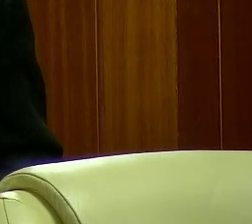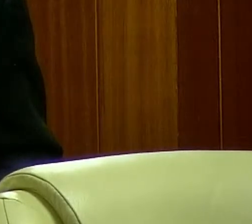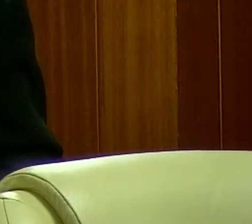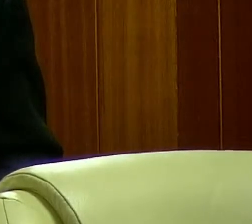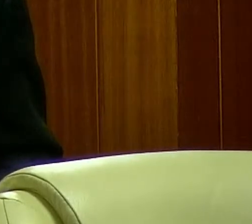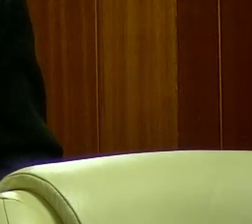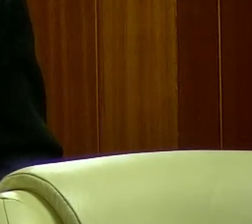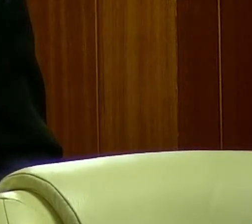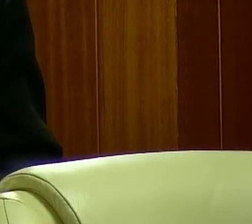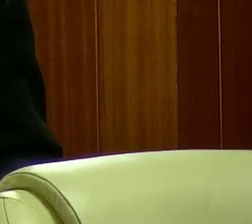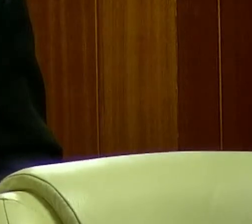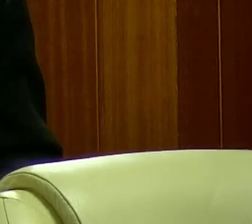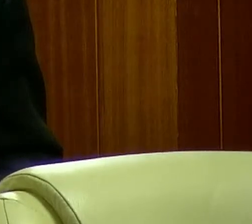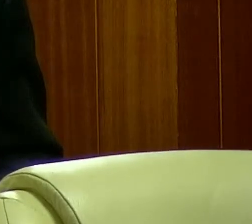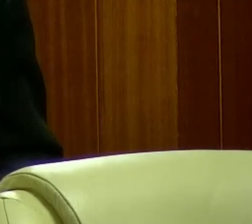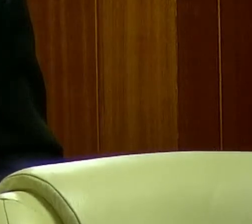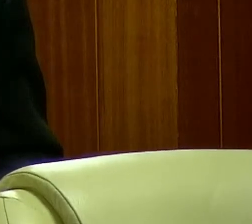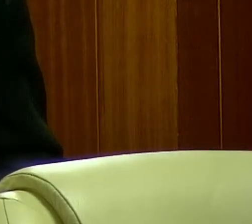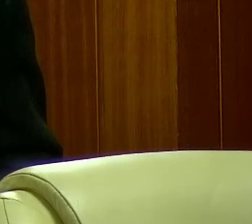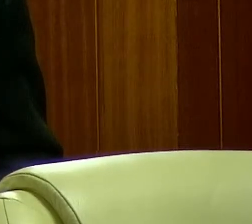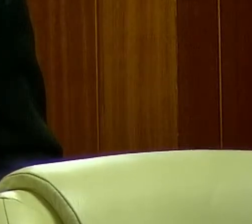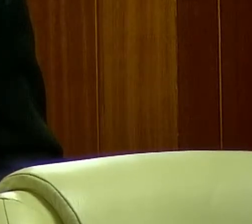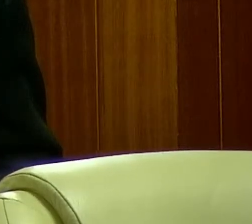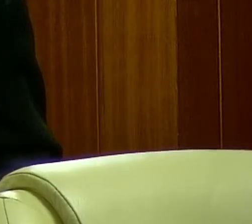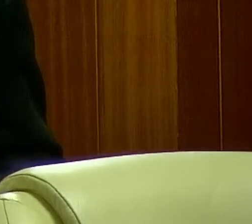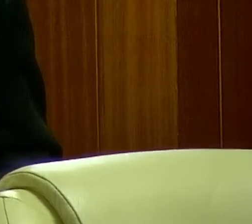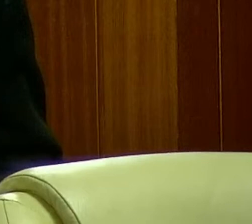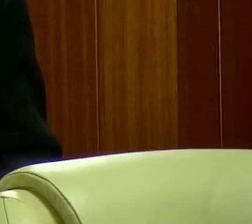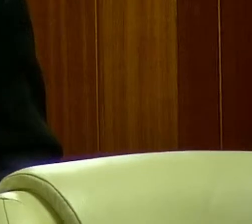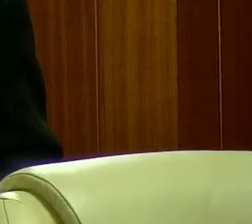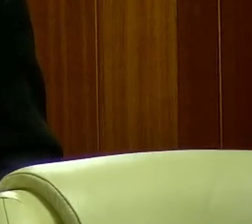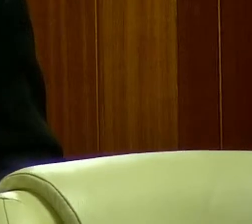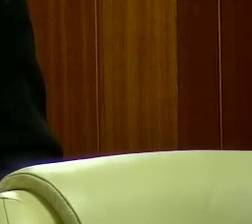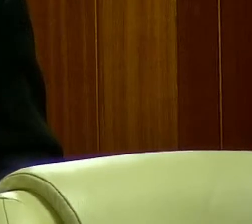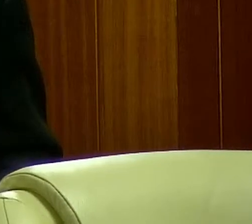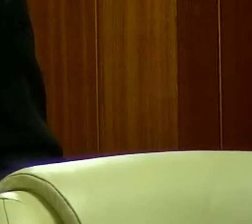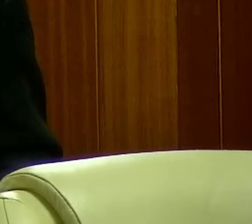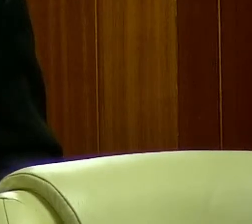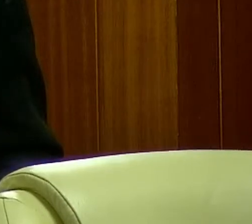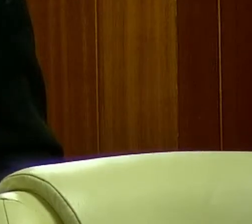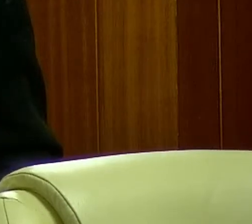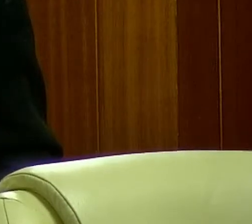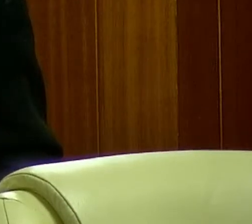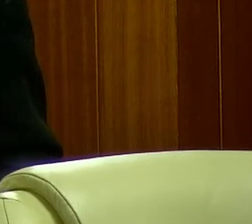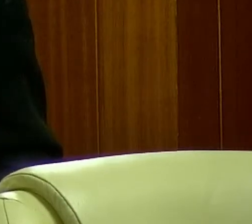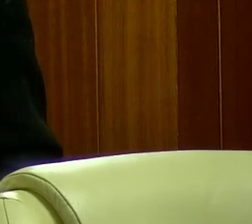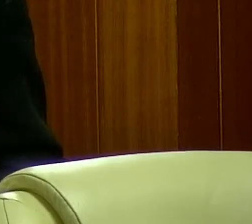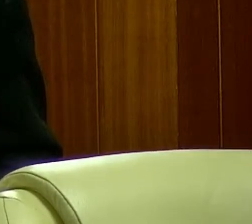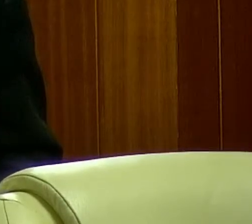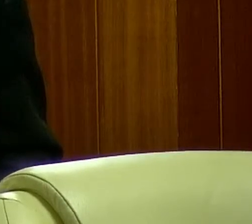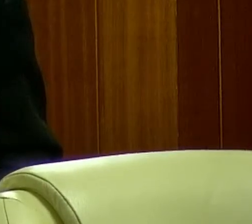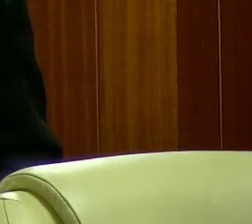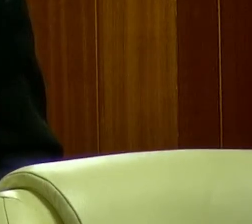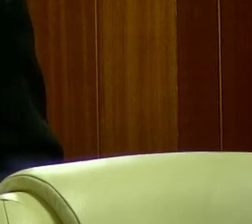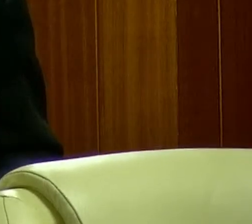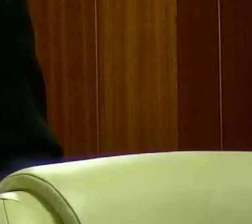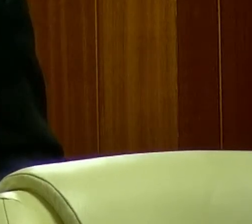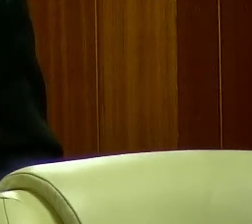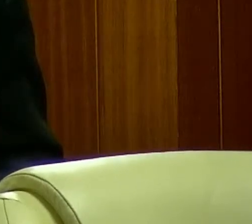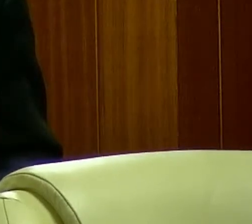os nossos pecados ocultos. Pois todos os nossos dias vão passando na tua